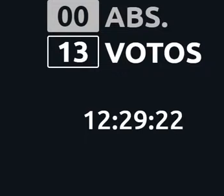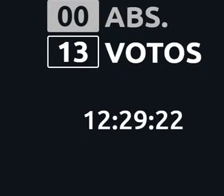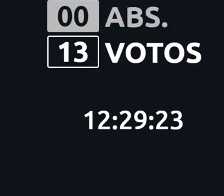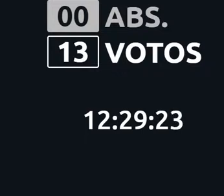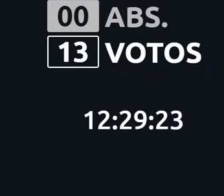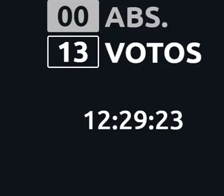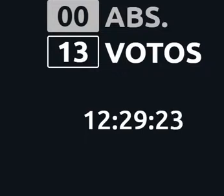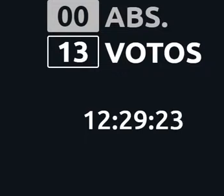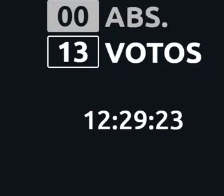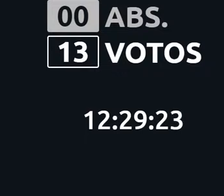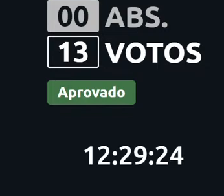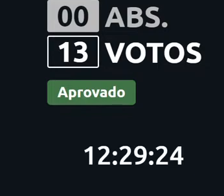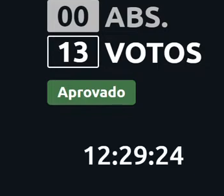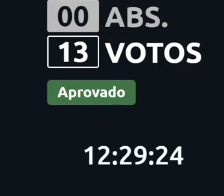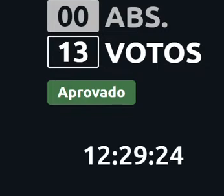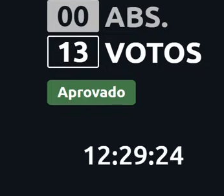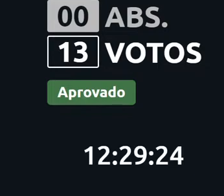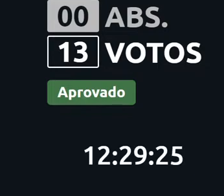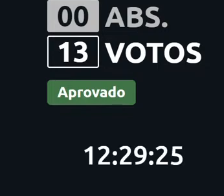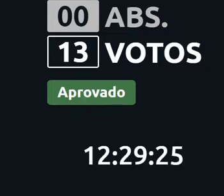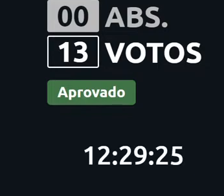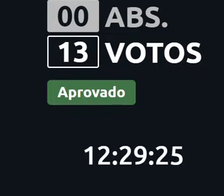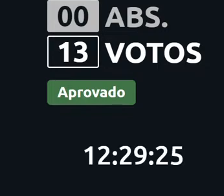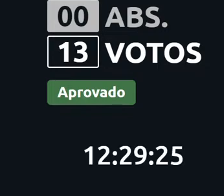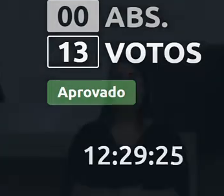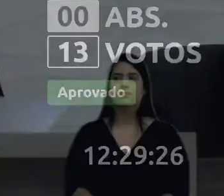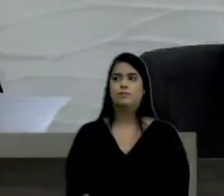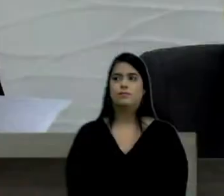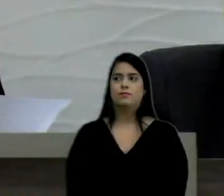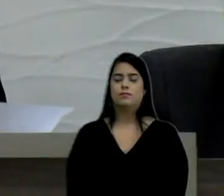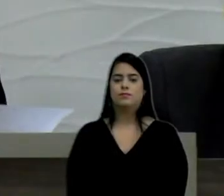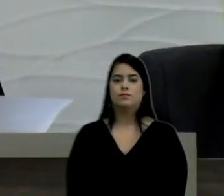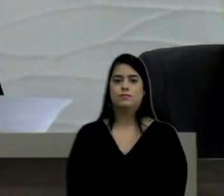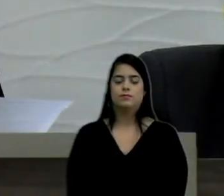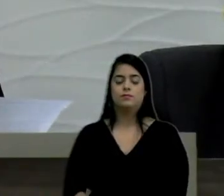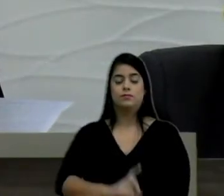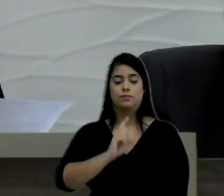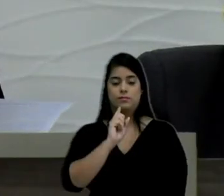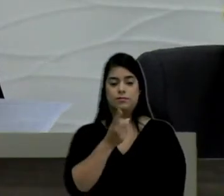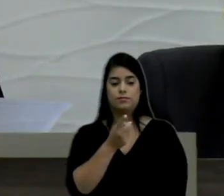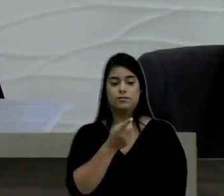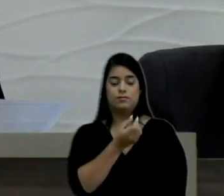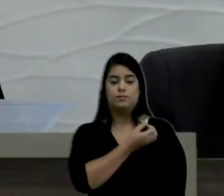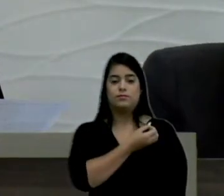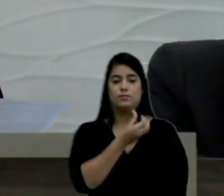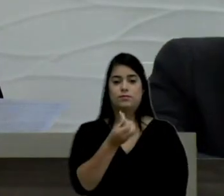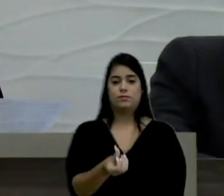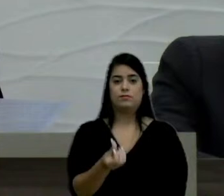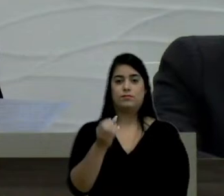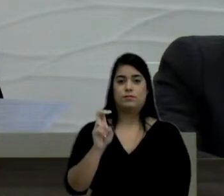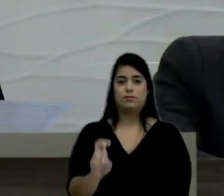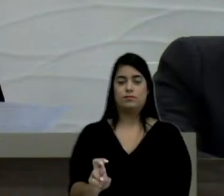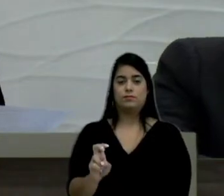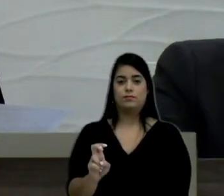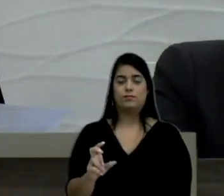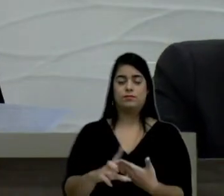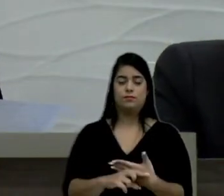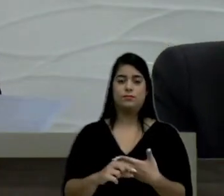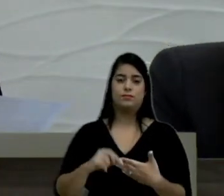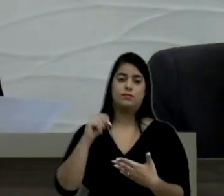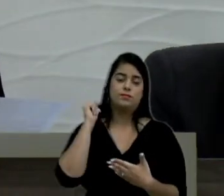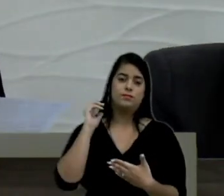aprovado por unanimidade TRS votos a zero indicação 65 de altura de vereador avanildo Cavalcante